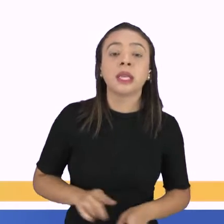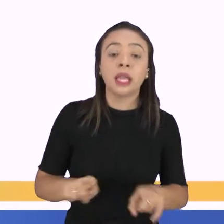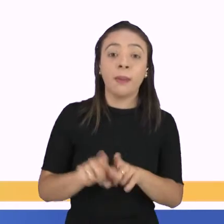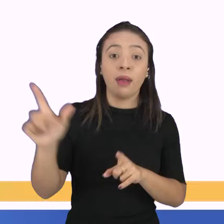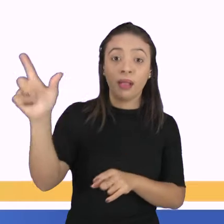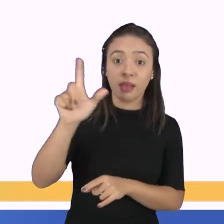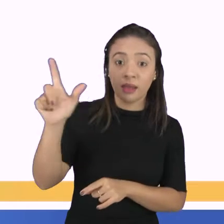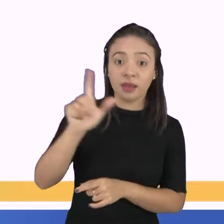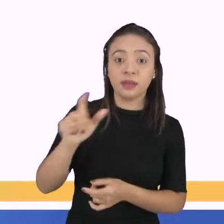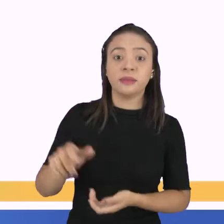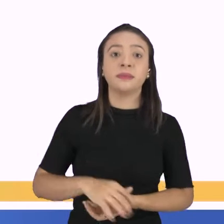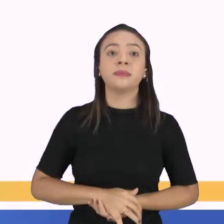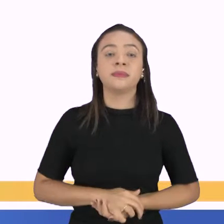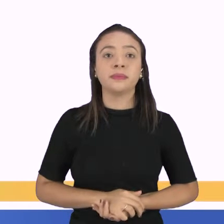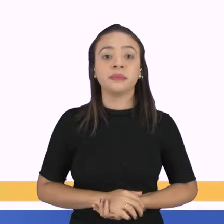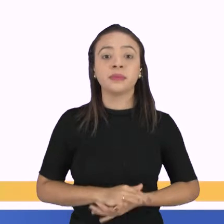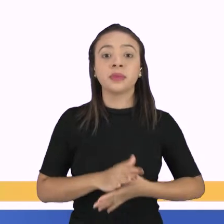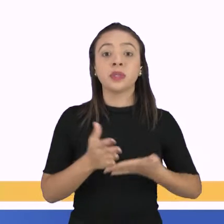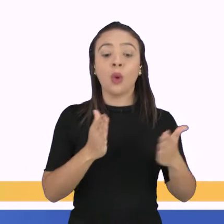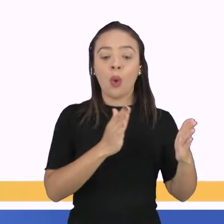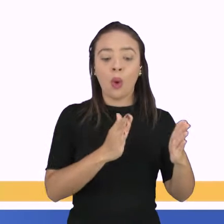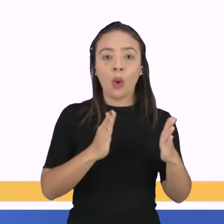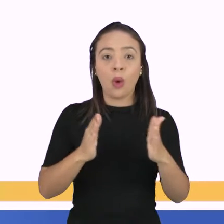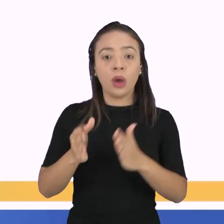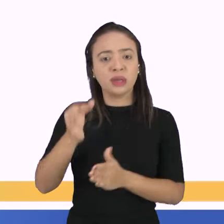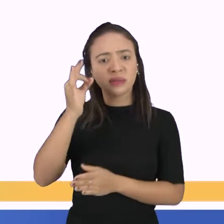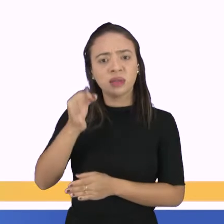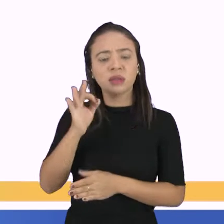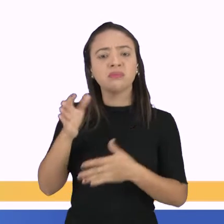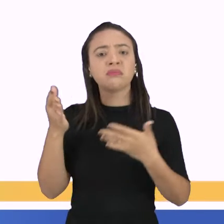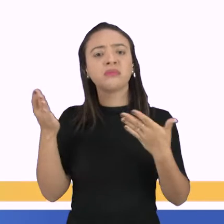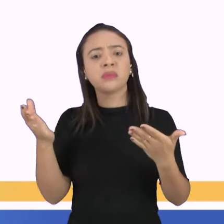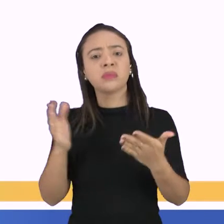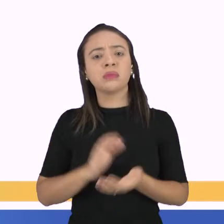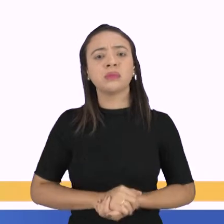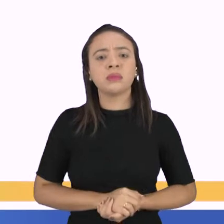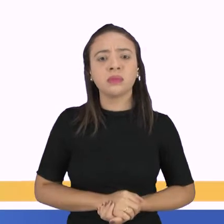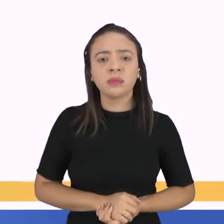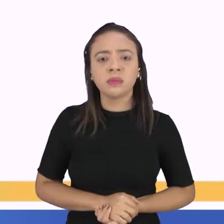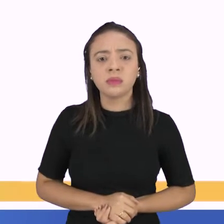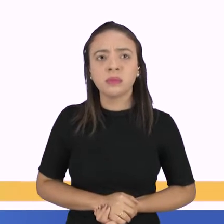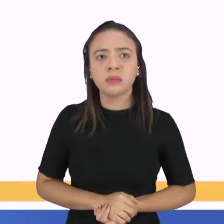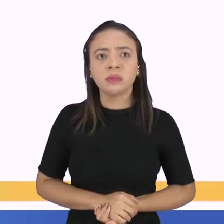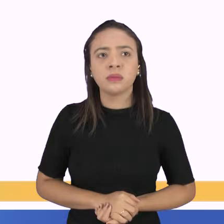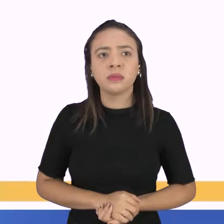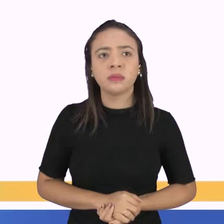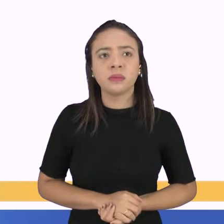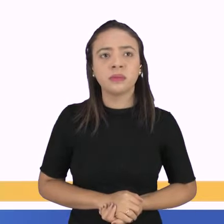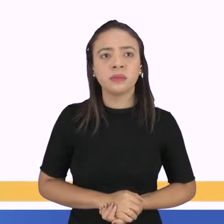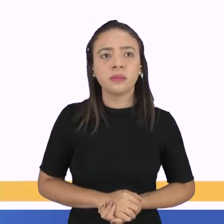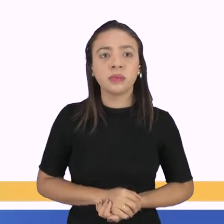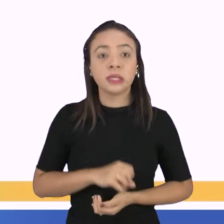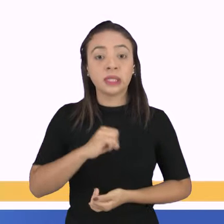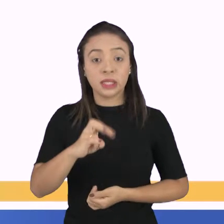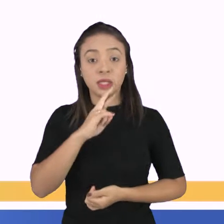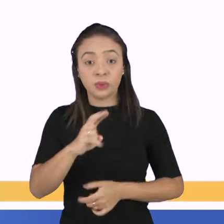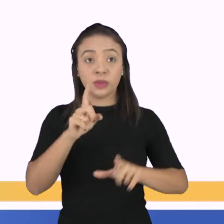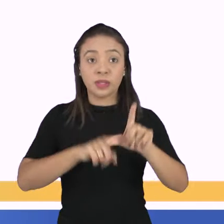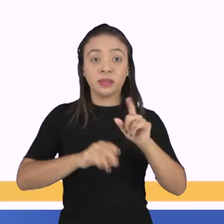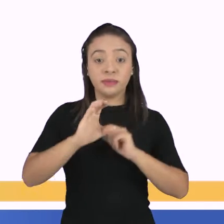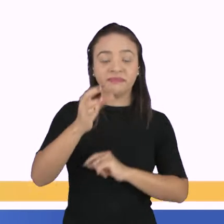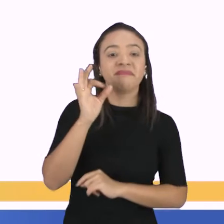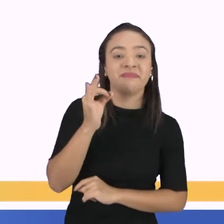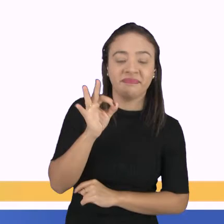corretamente os 3 períodos em que a história da língua inglesa foi dividido, hein? Bom, se você respondeu que é a letra C,